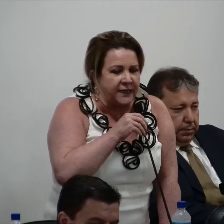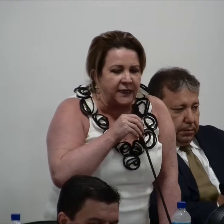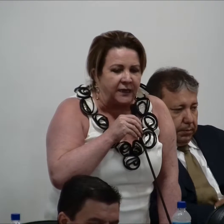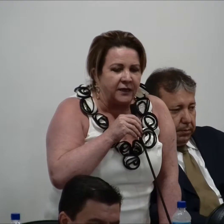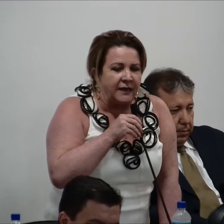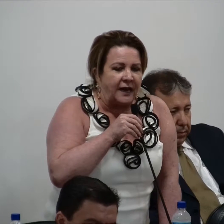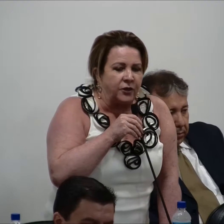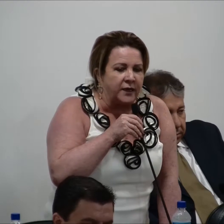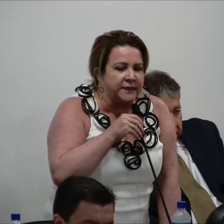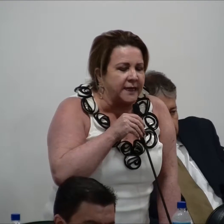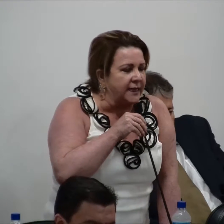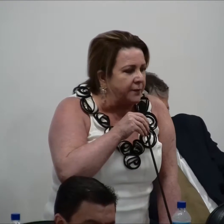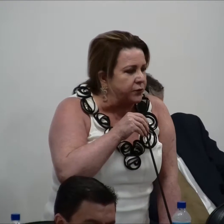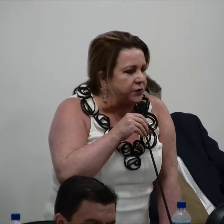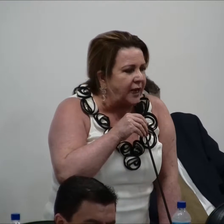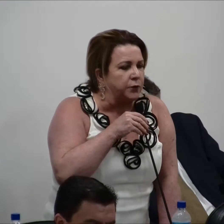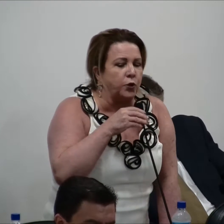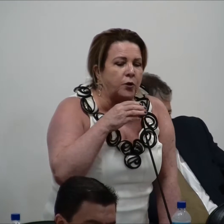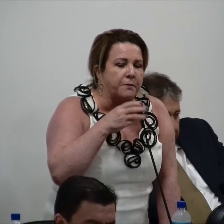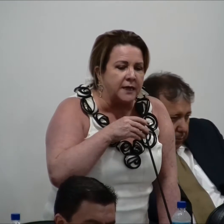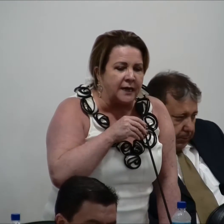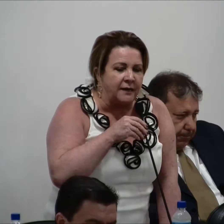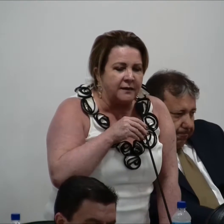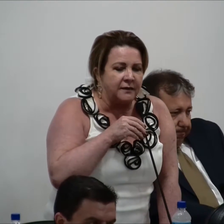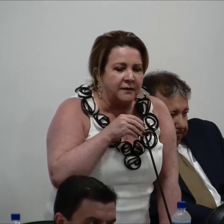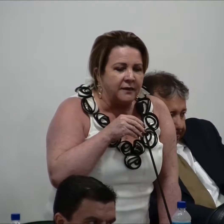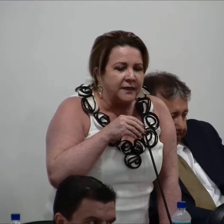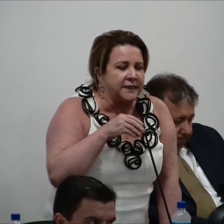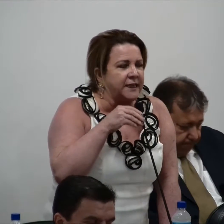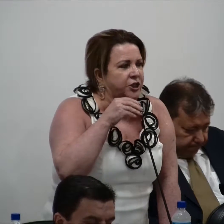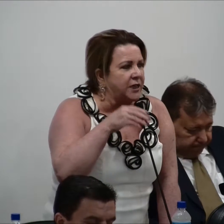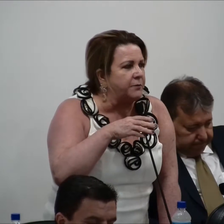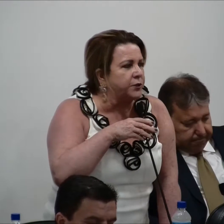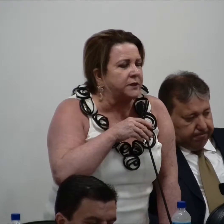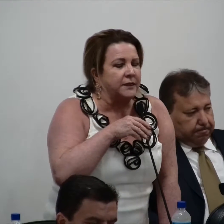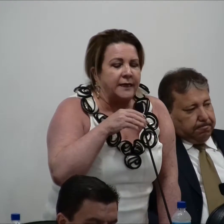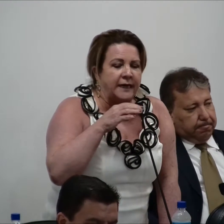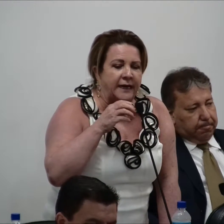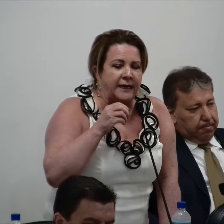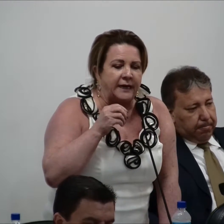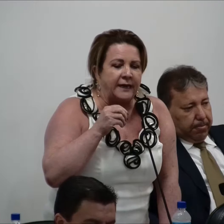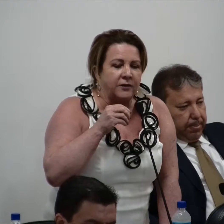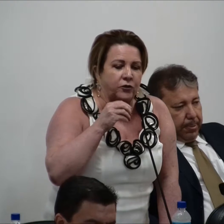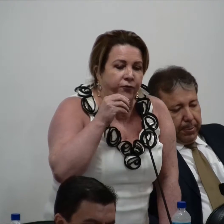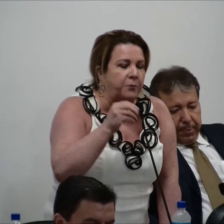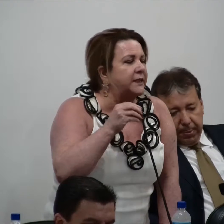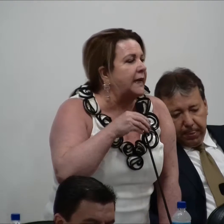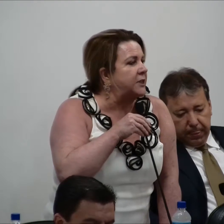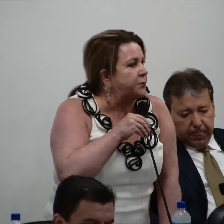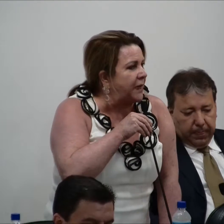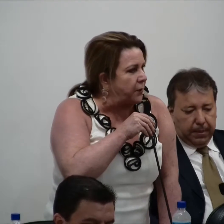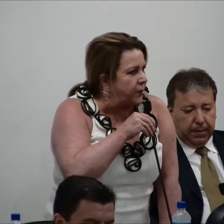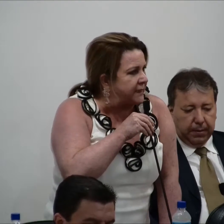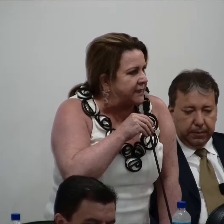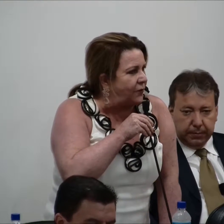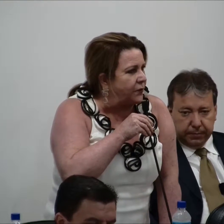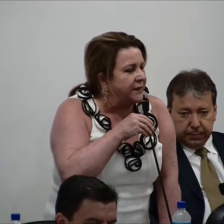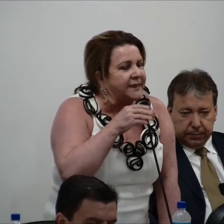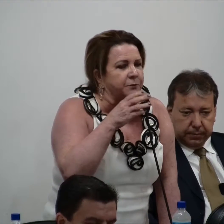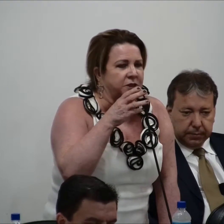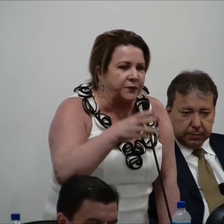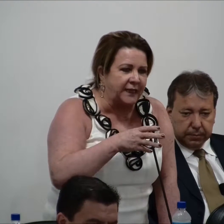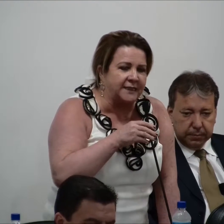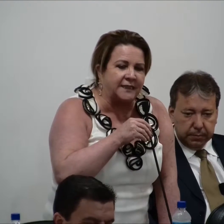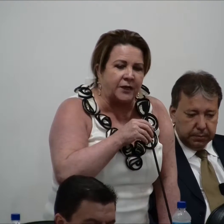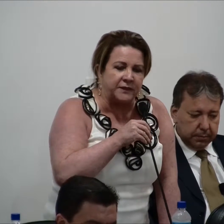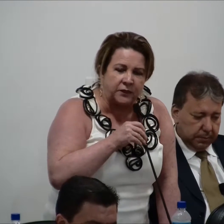para que nós tenhamos autonomia e sejamos... fomos eleitos pela população e